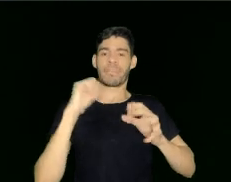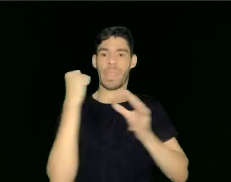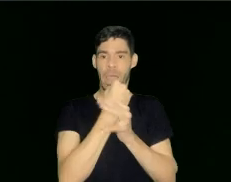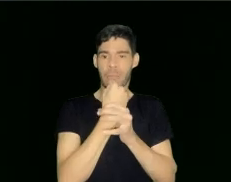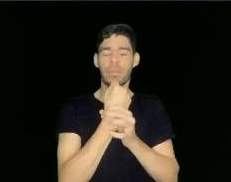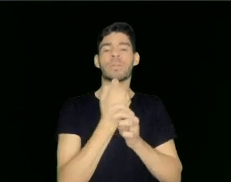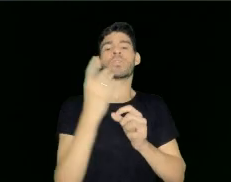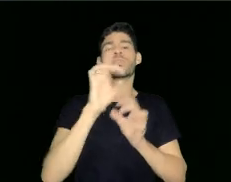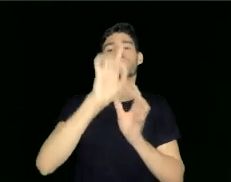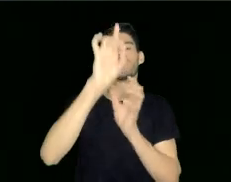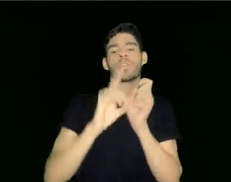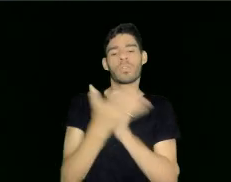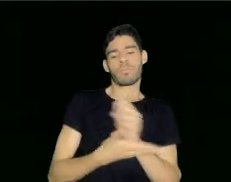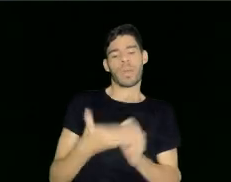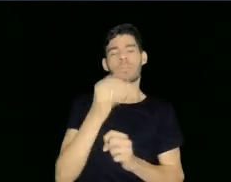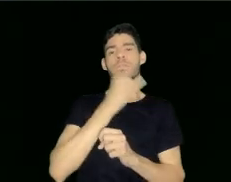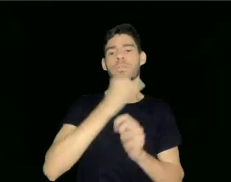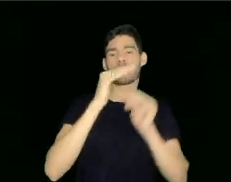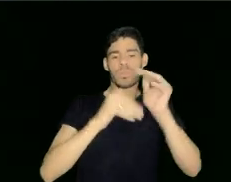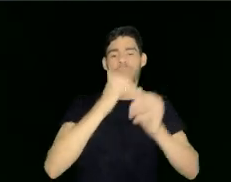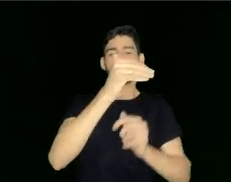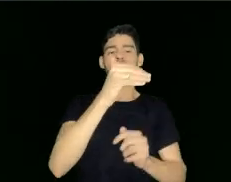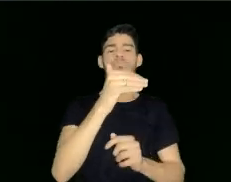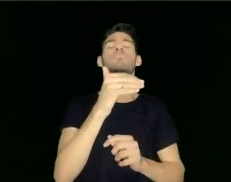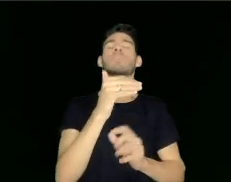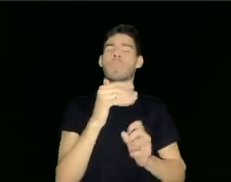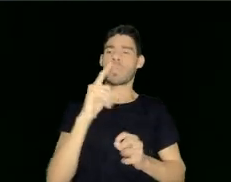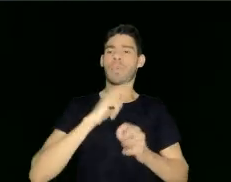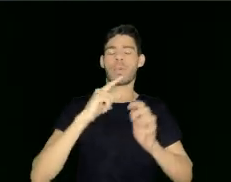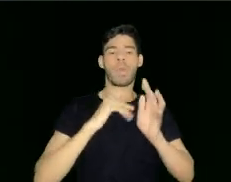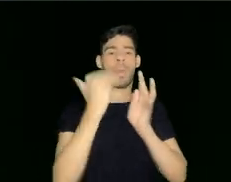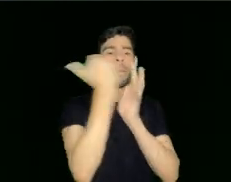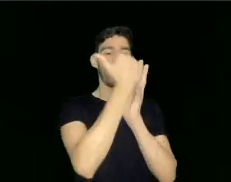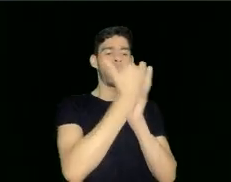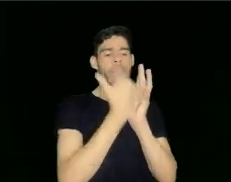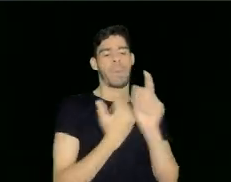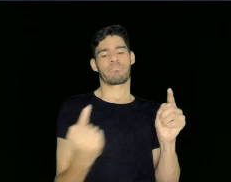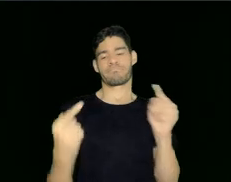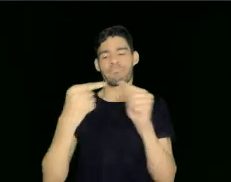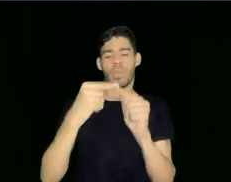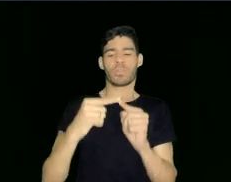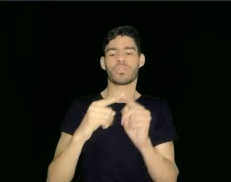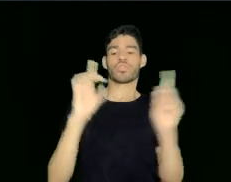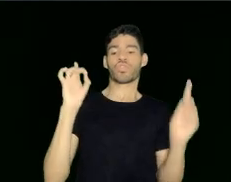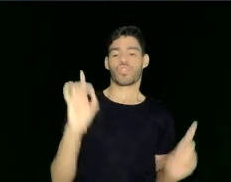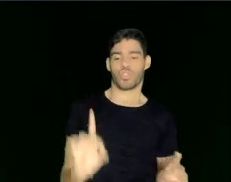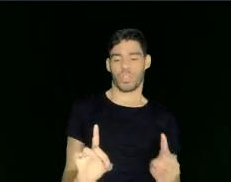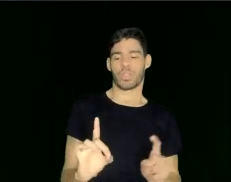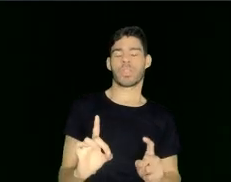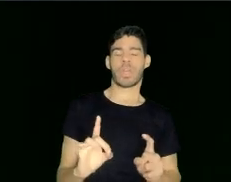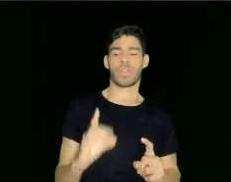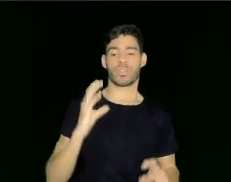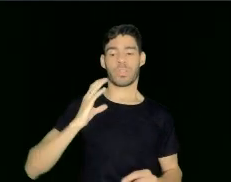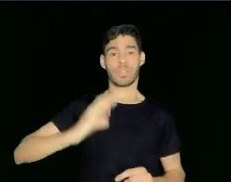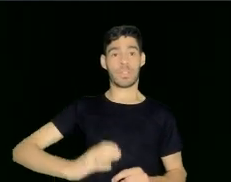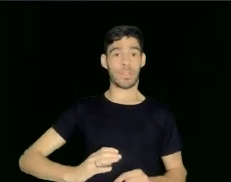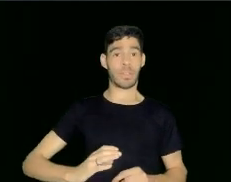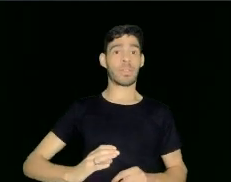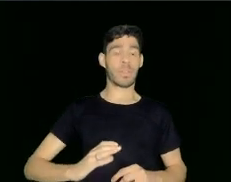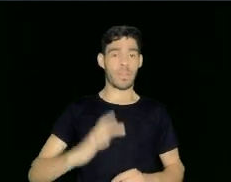dos direitos fundamentais, dentre eles o direito ao desenvolvimento, e adota princípios relativos